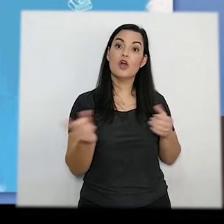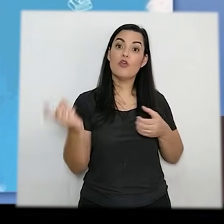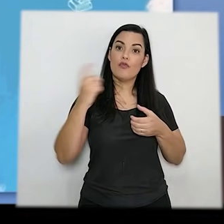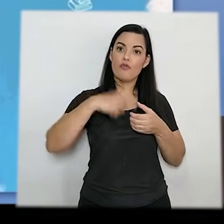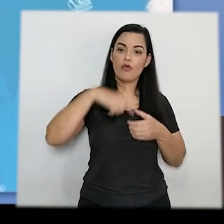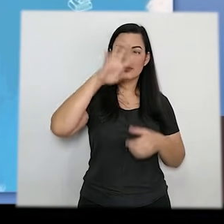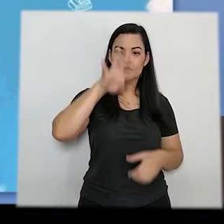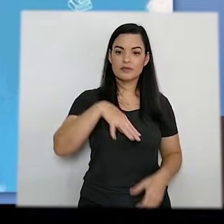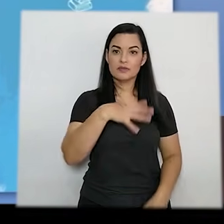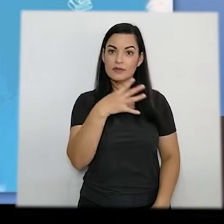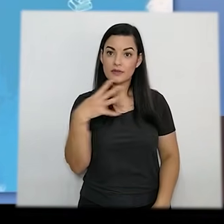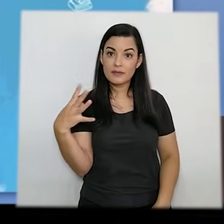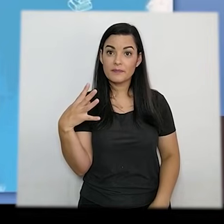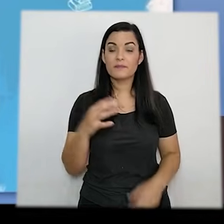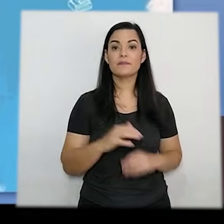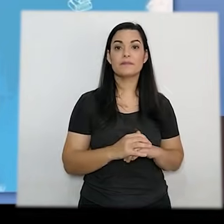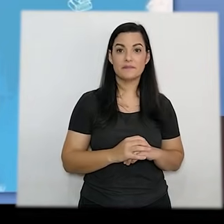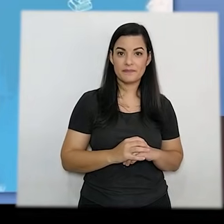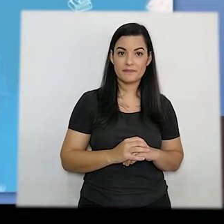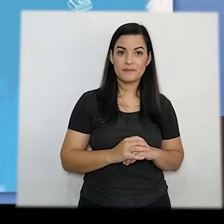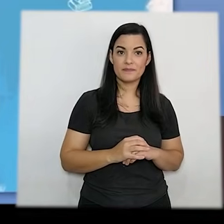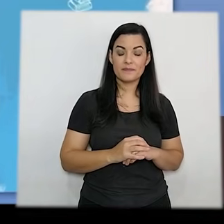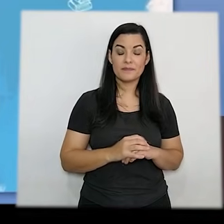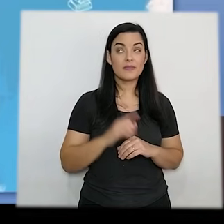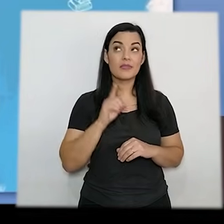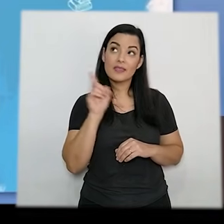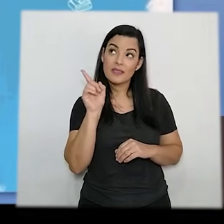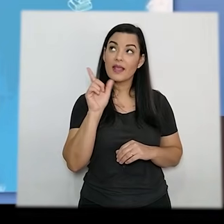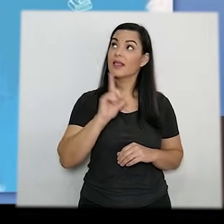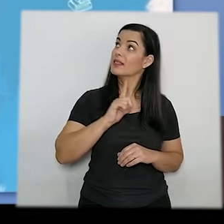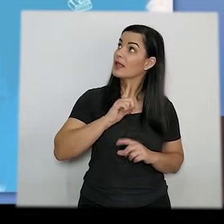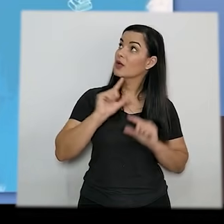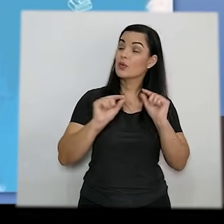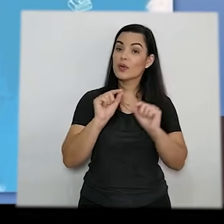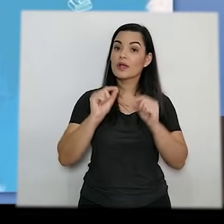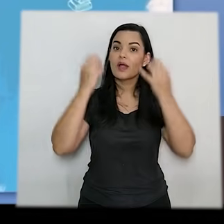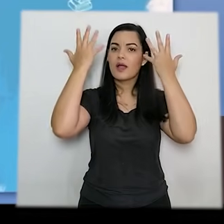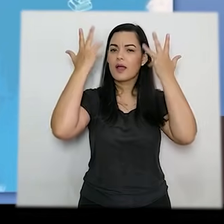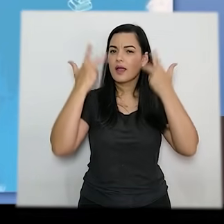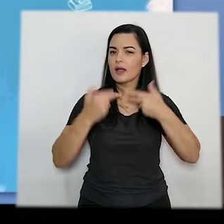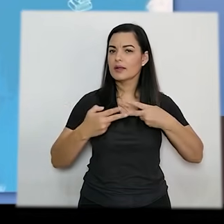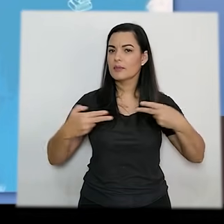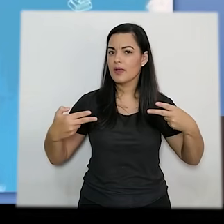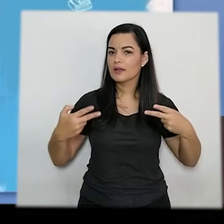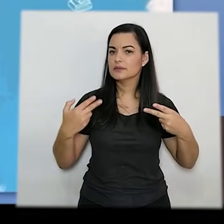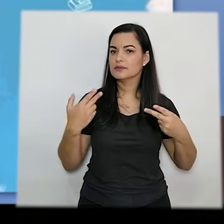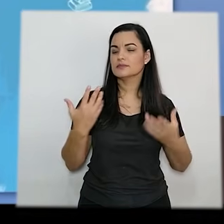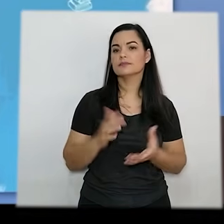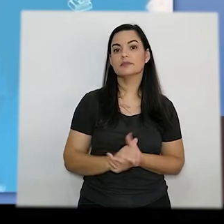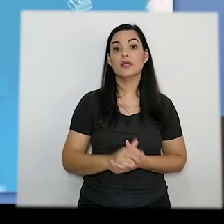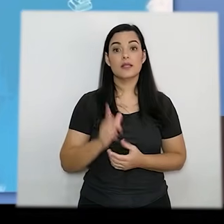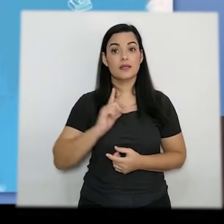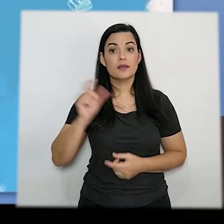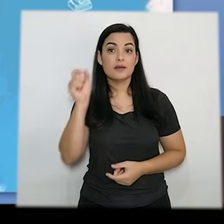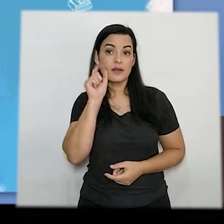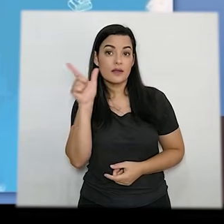estudos. Então, na tabela, vocês têm animais da tabela. Tem o gato,